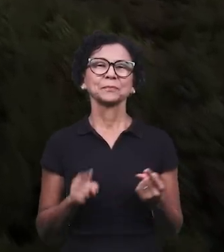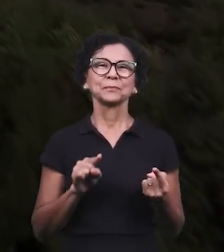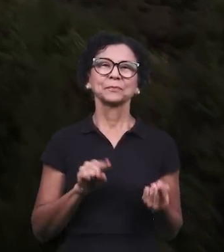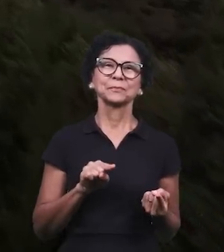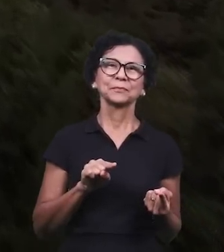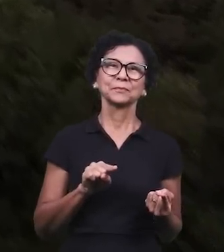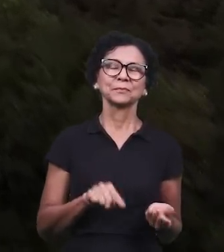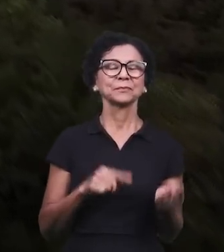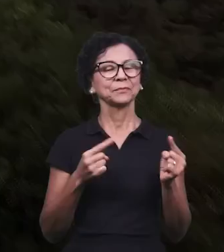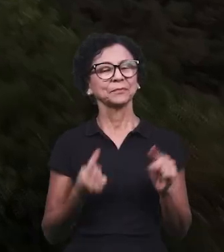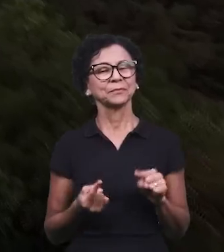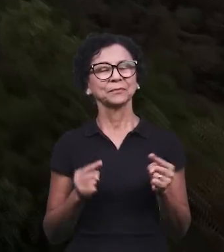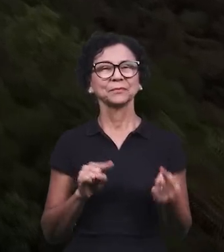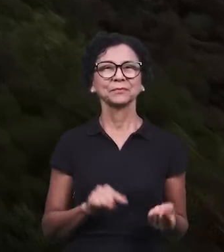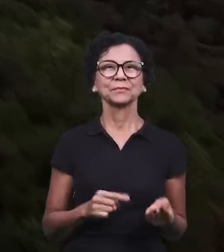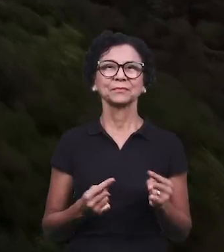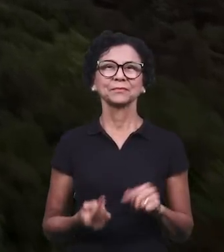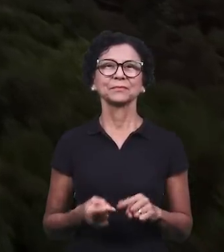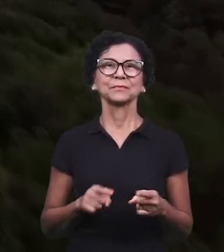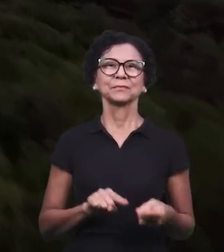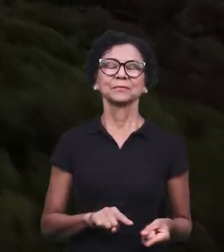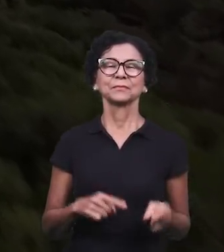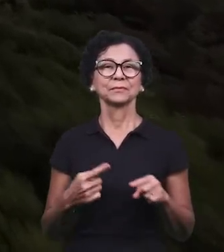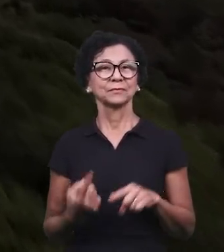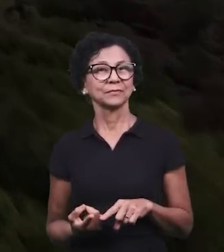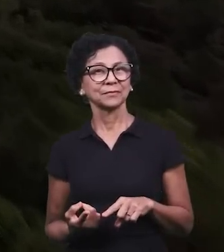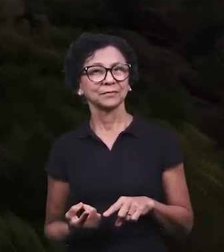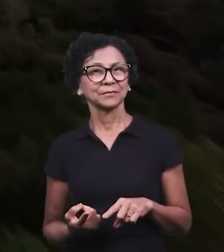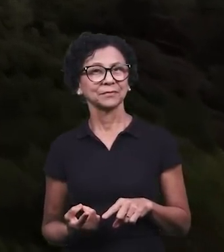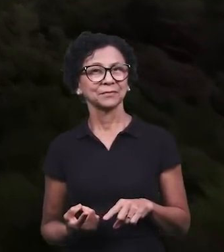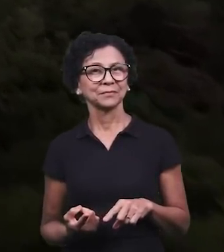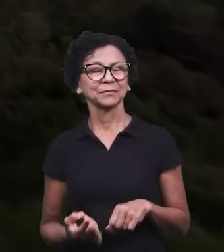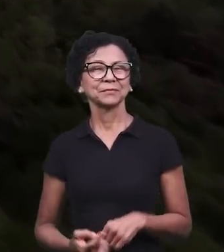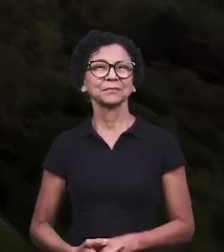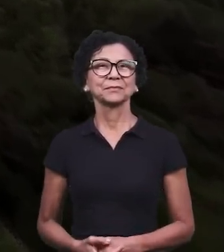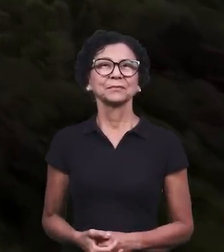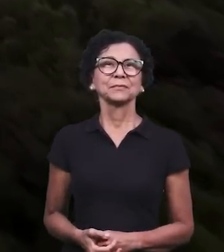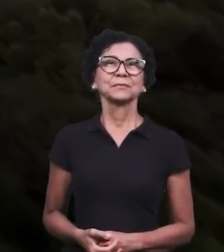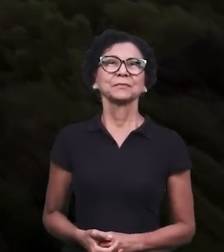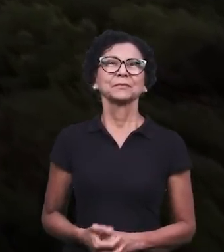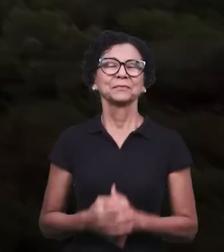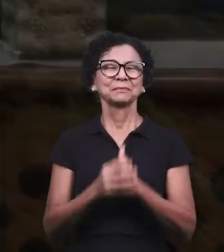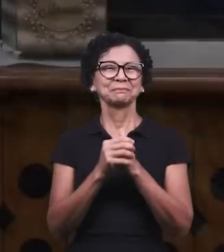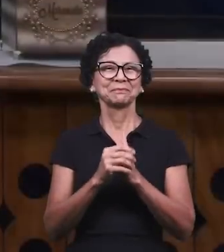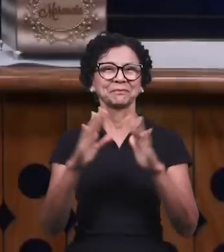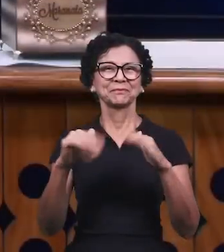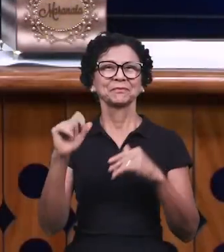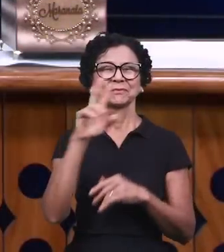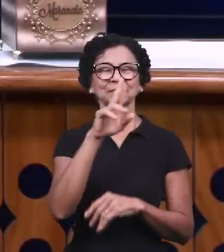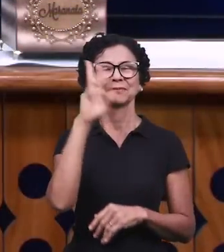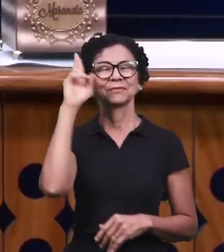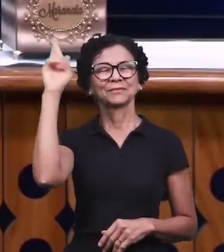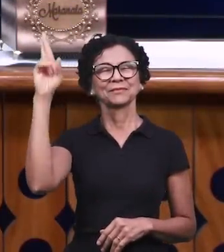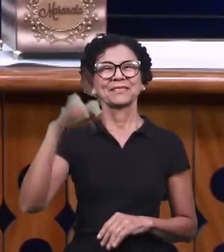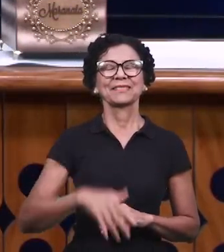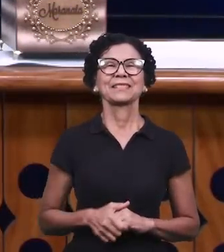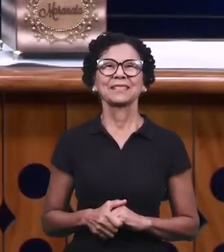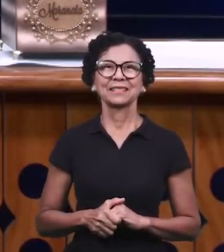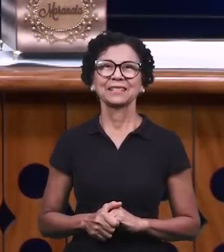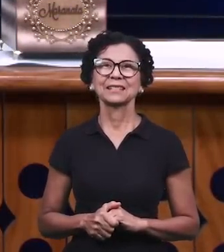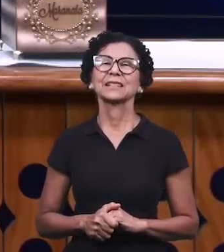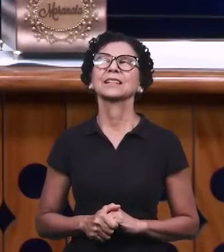obra é o meu sustento. Que bom, Senhor, conhecer a